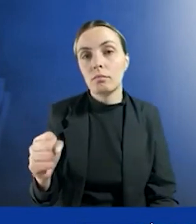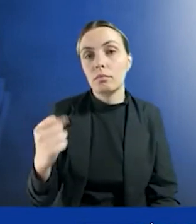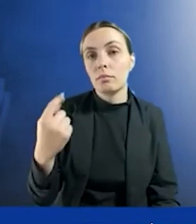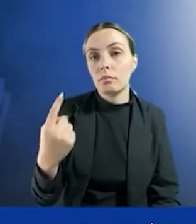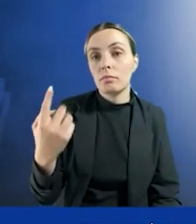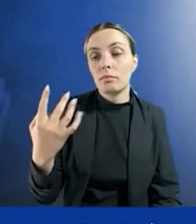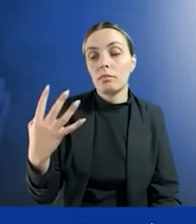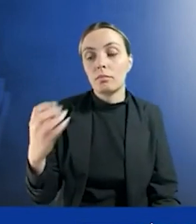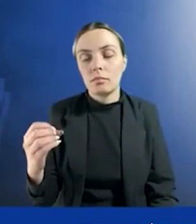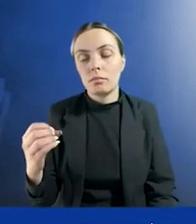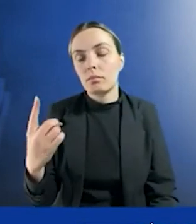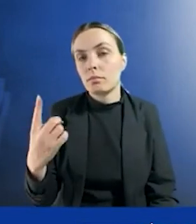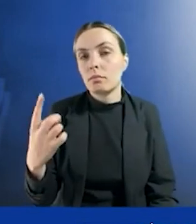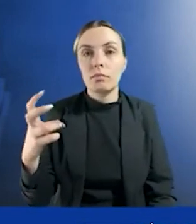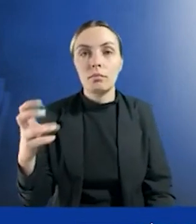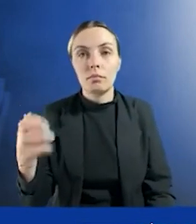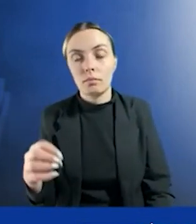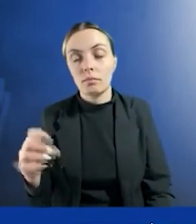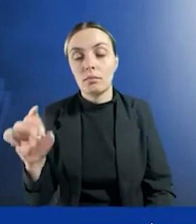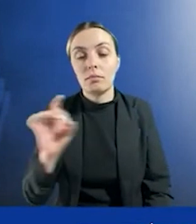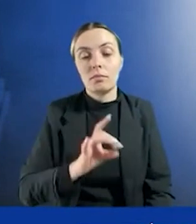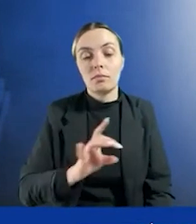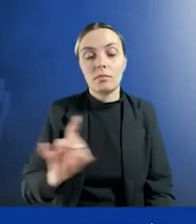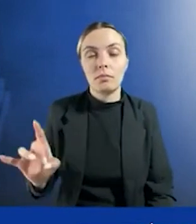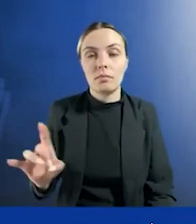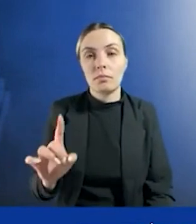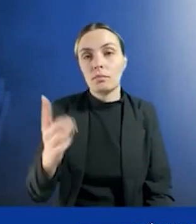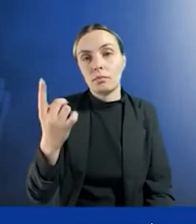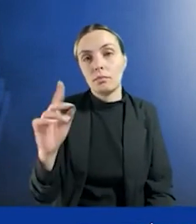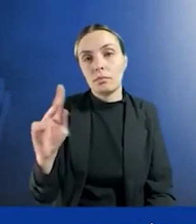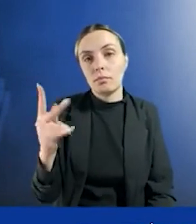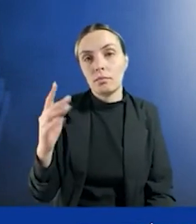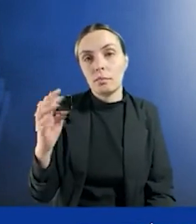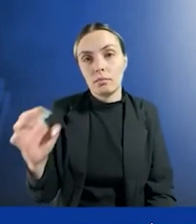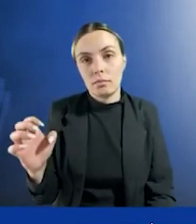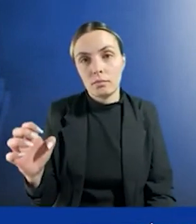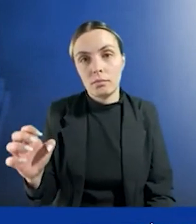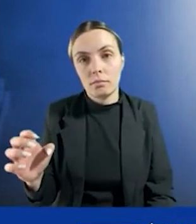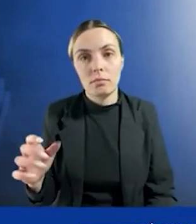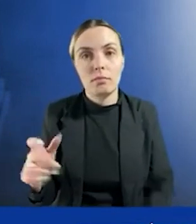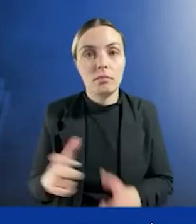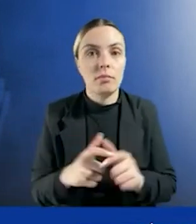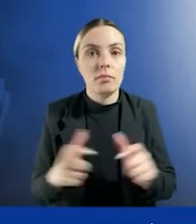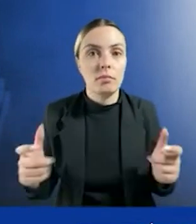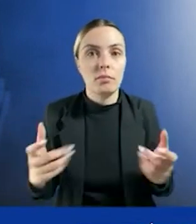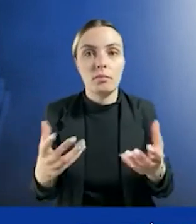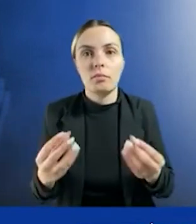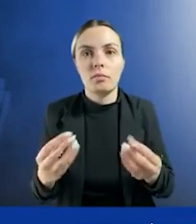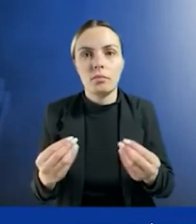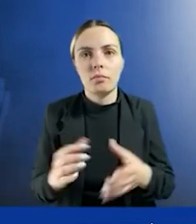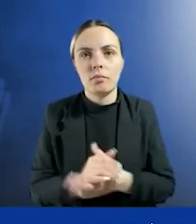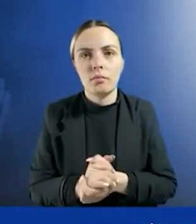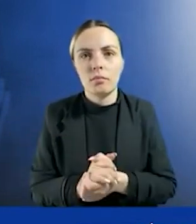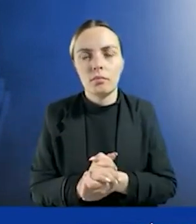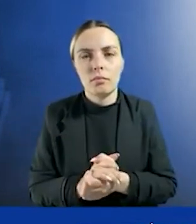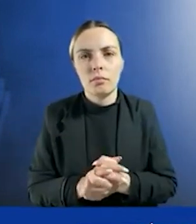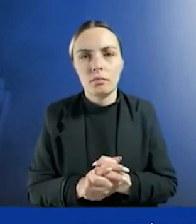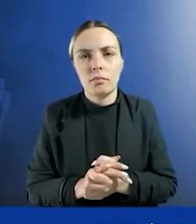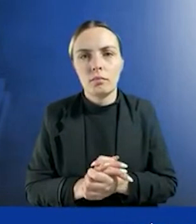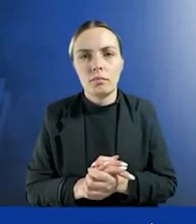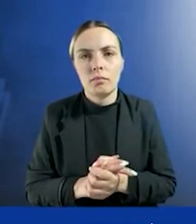uso de fertilizantes, então, aumentou no fator de 1,67 vezes. Agora, o uso de pesticidas,